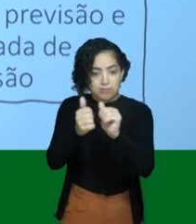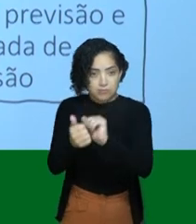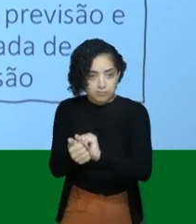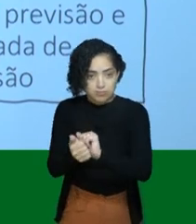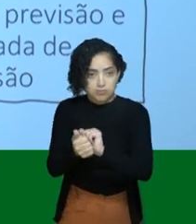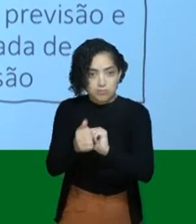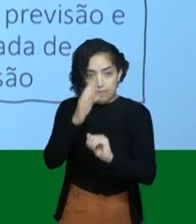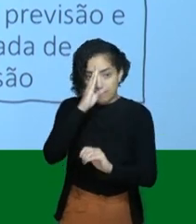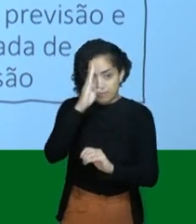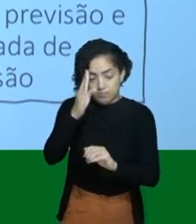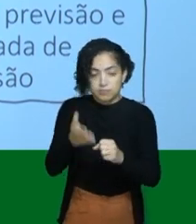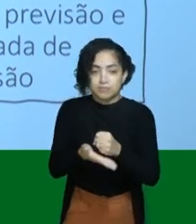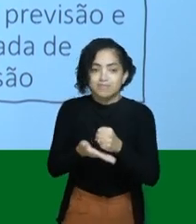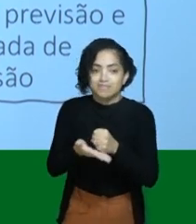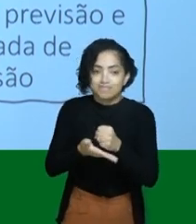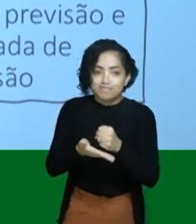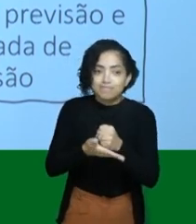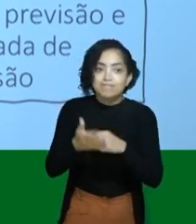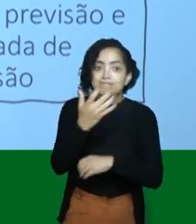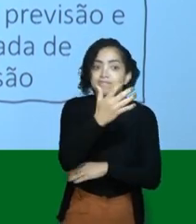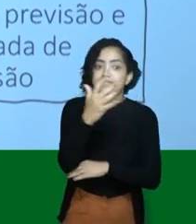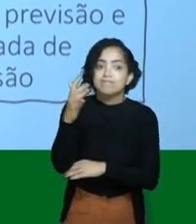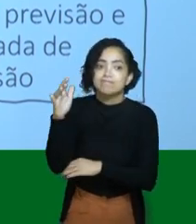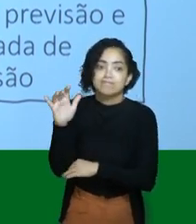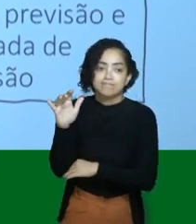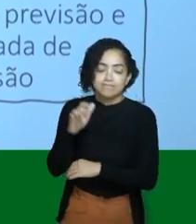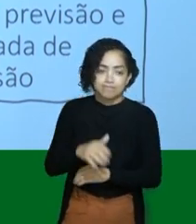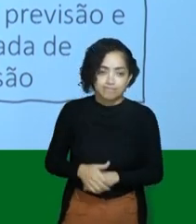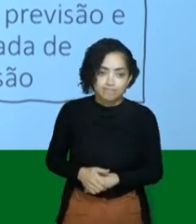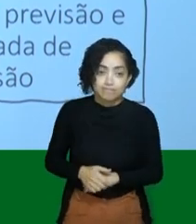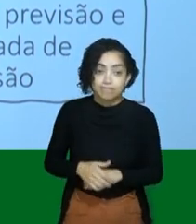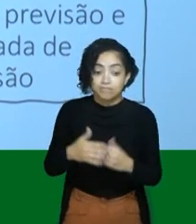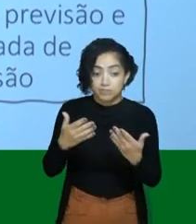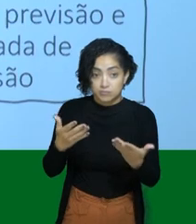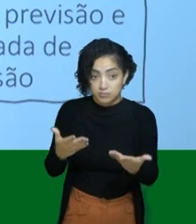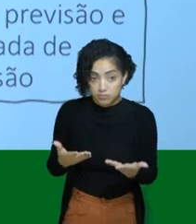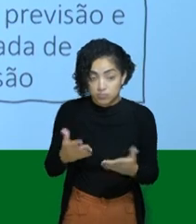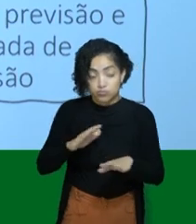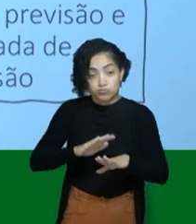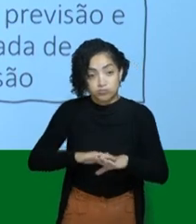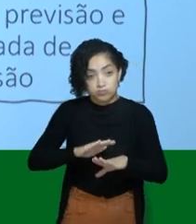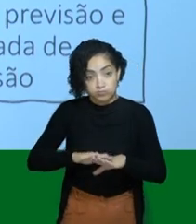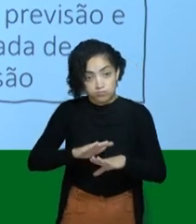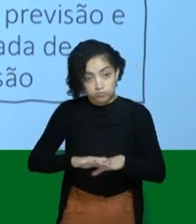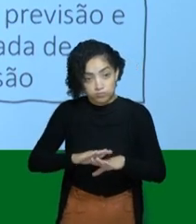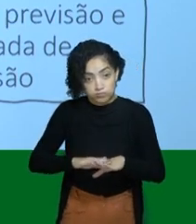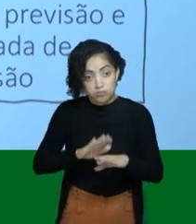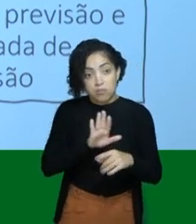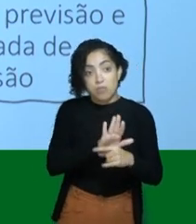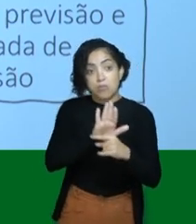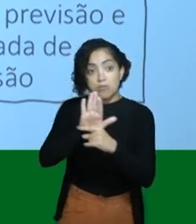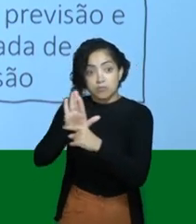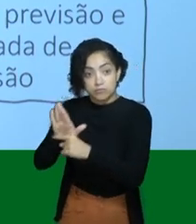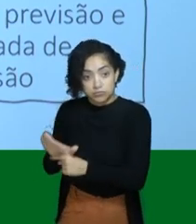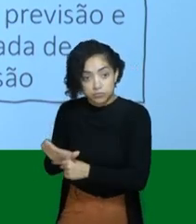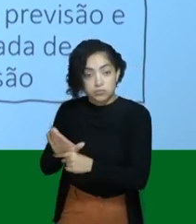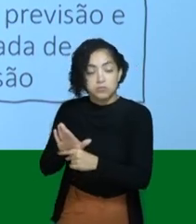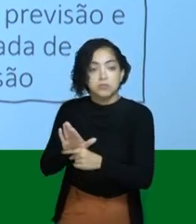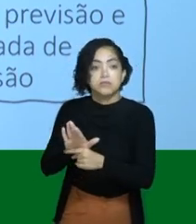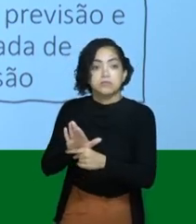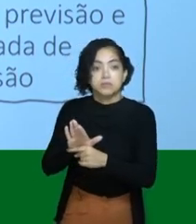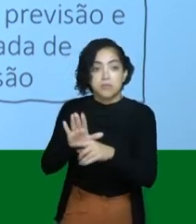adaptação, principalmente as baseadas em natureza, entendeu? Então, são ações que elas vão não só ajudar a